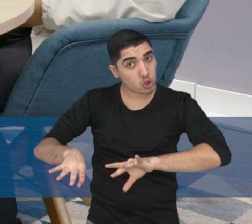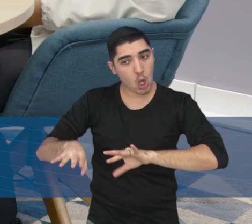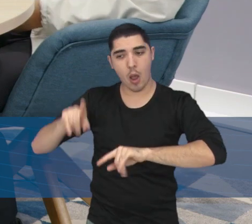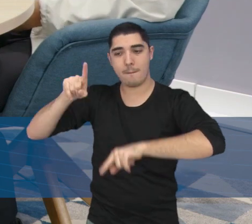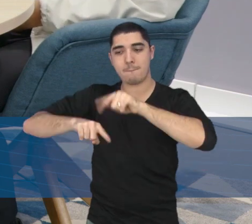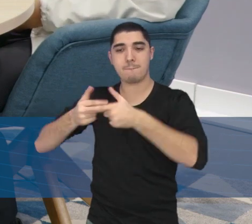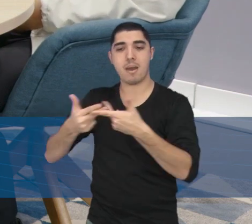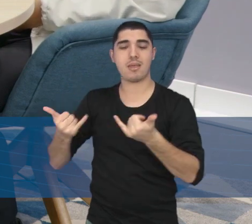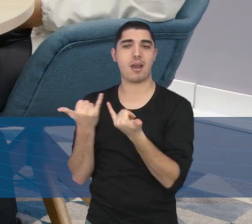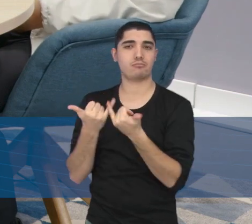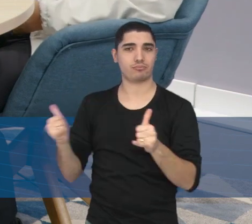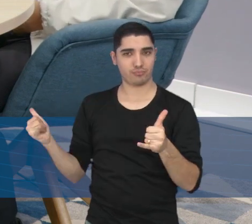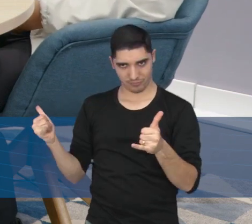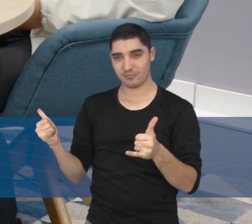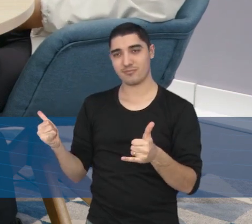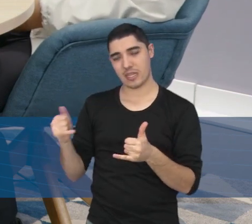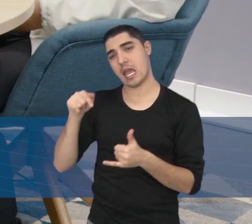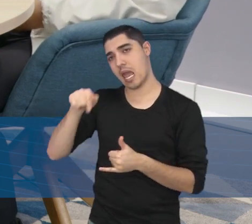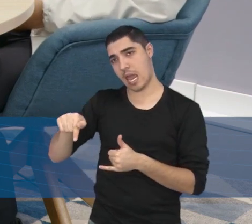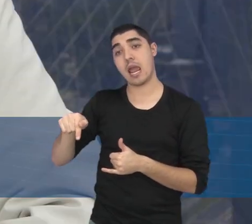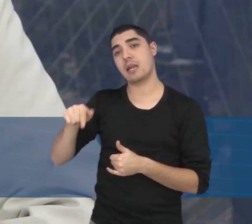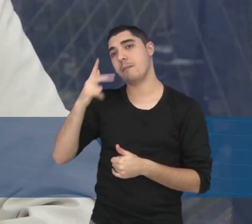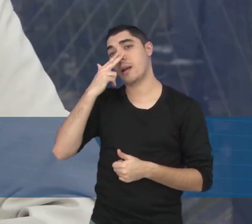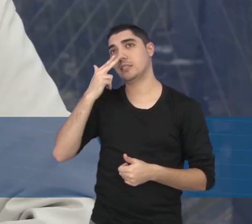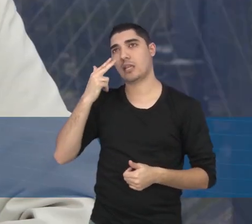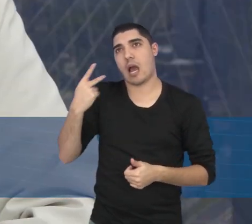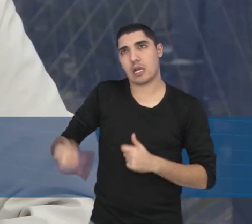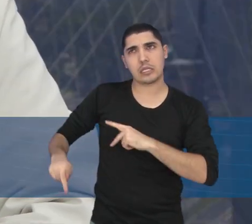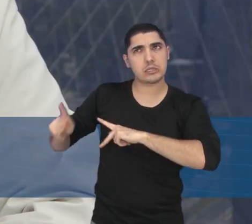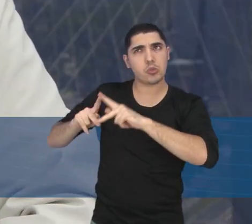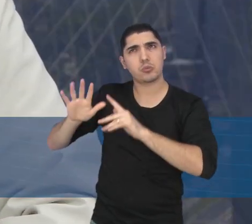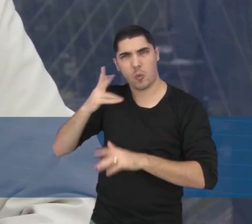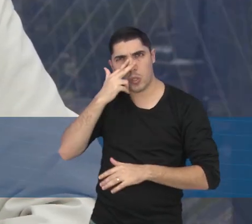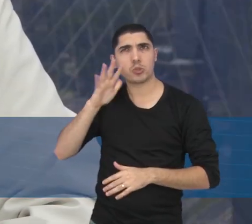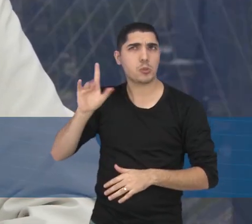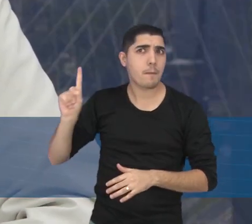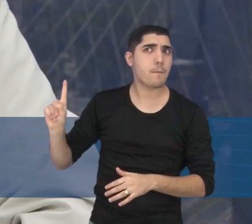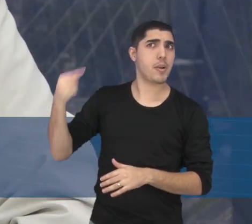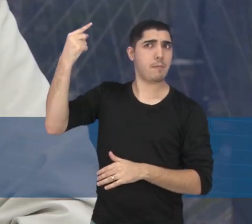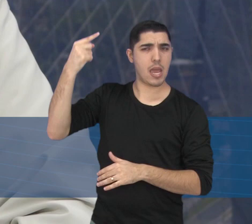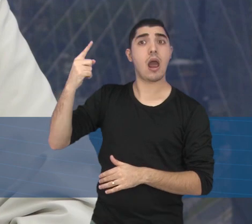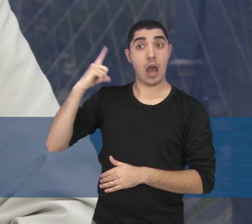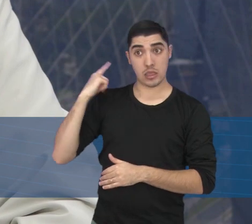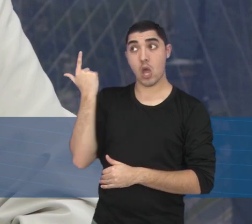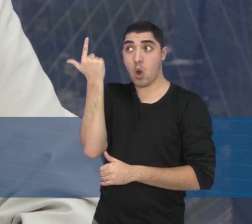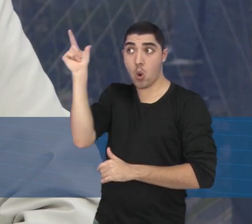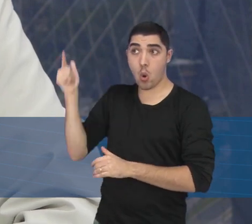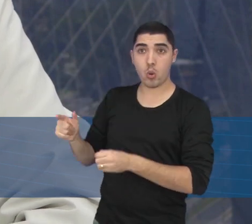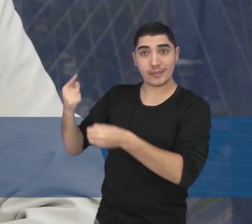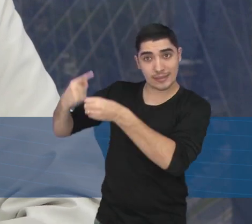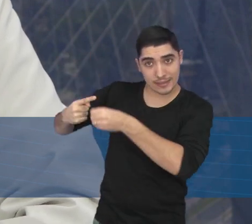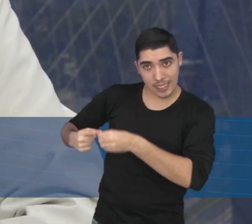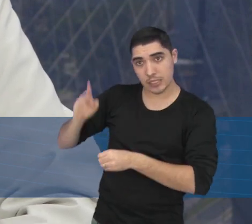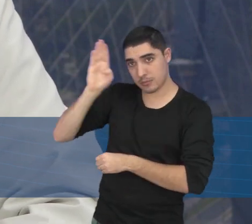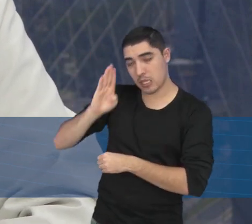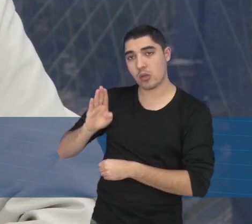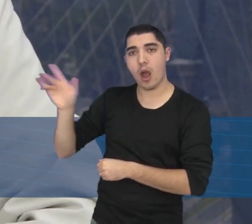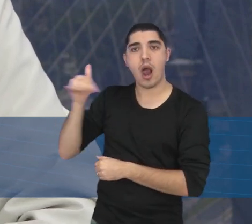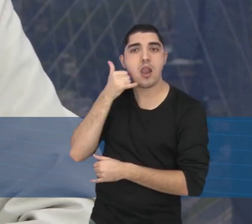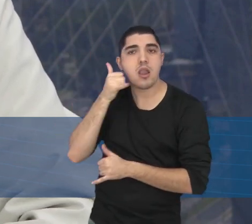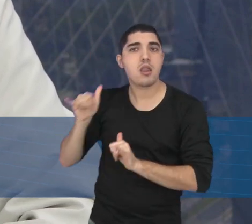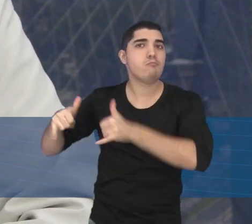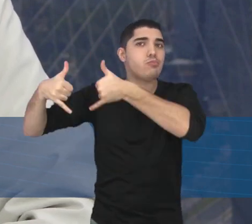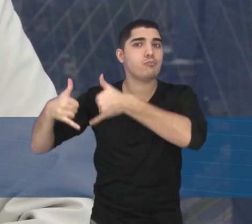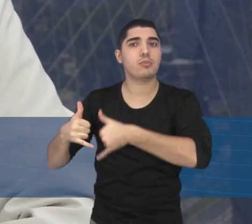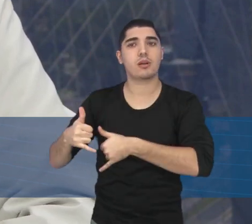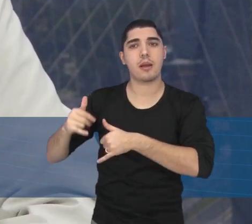São aquilo que, inclusive, é um serviço mais ou menos pioneiro, né? Agora já tem algumas cidades no Brasil, que basta ligar no